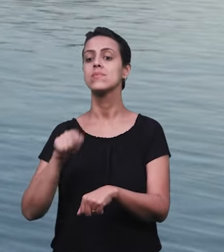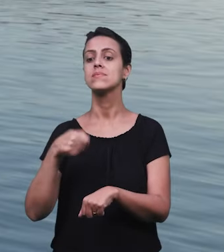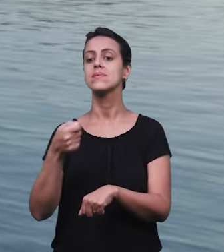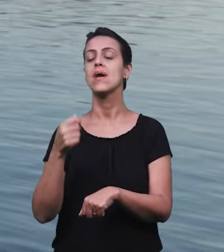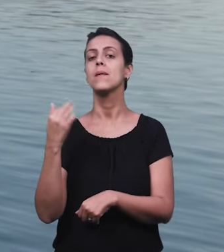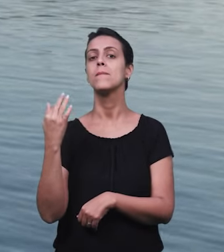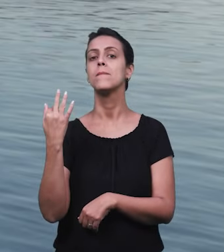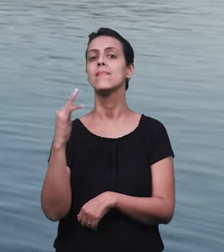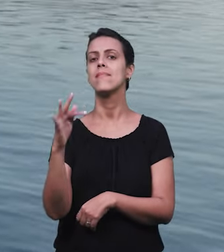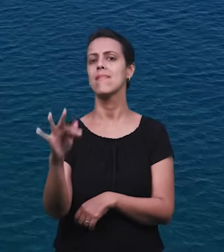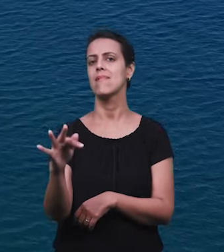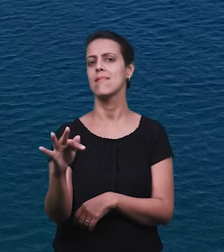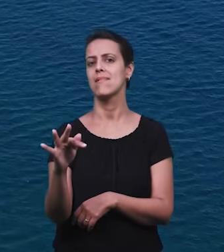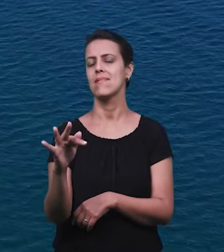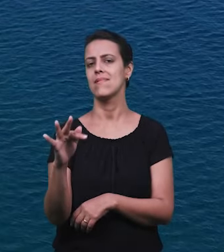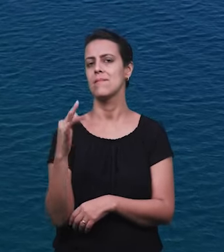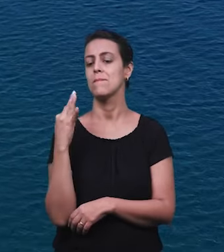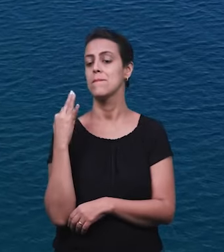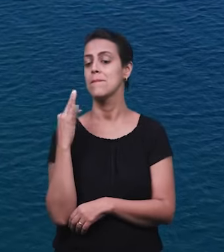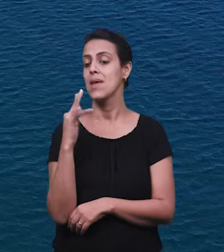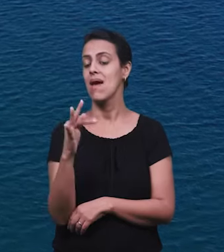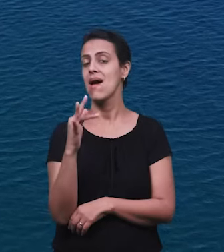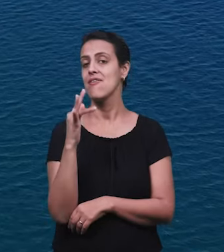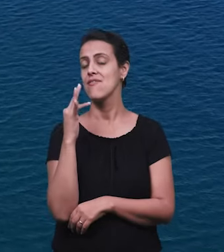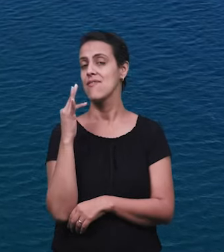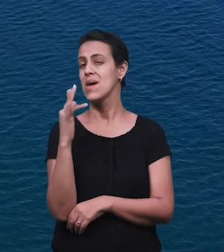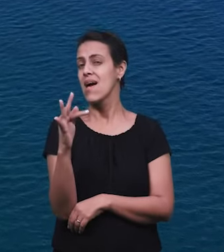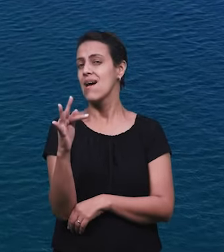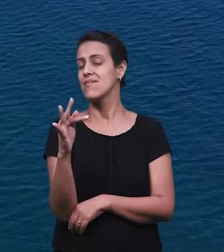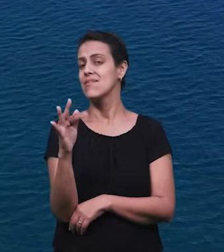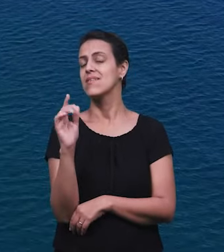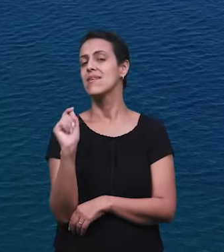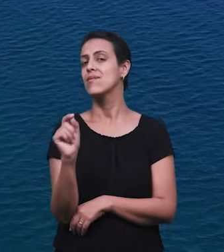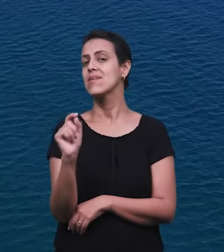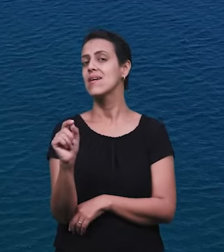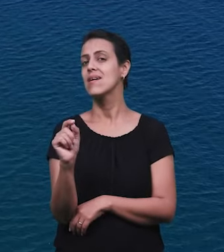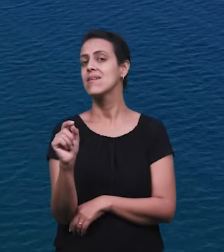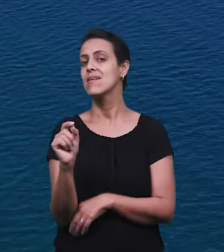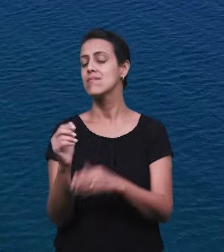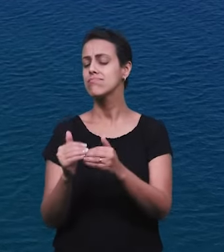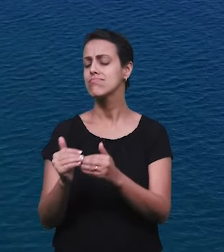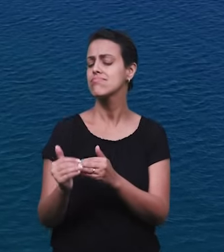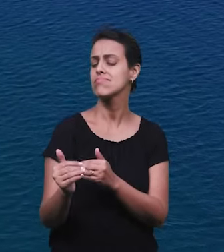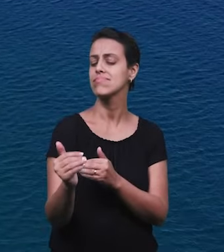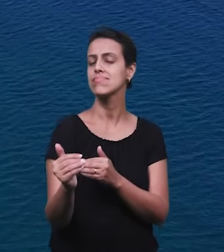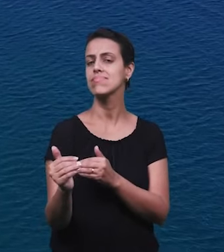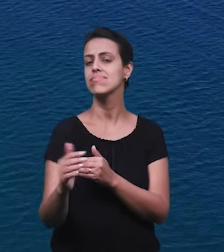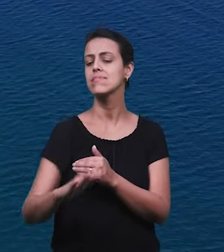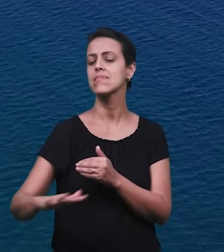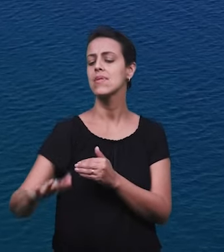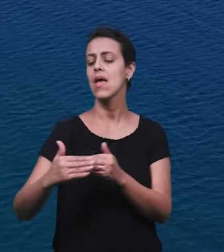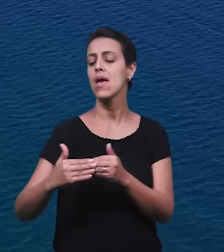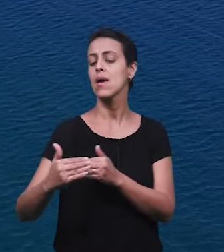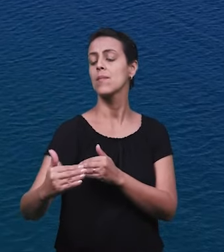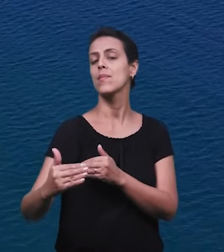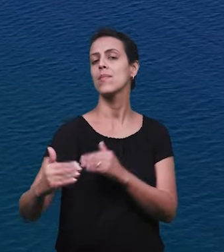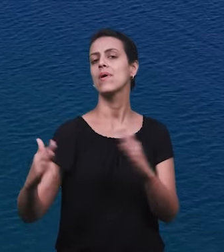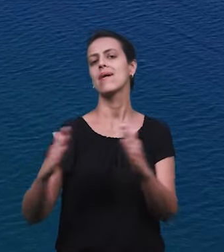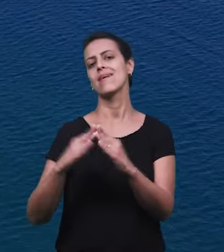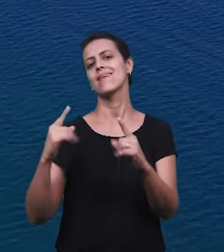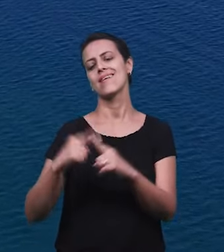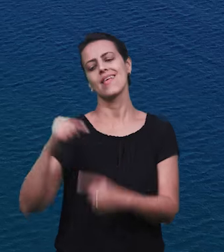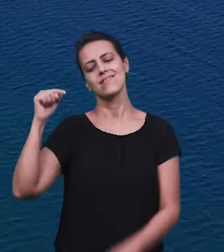breve. Então, nesse tempo breve, é para um tempo onde que uma igreja iria viver. E